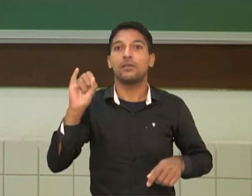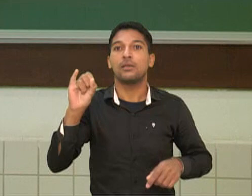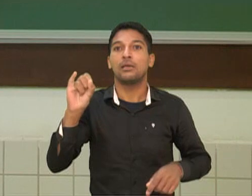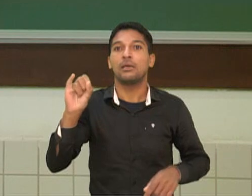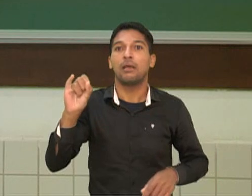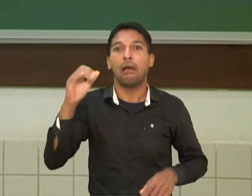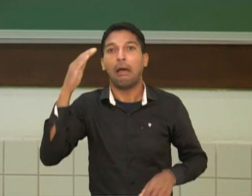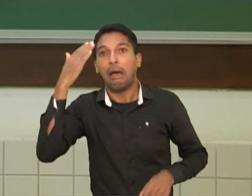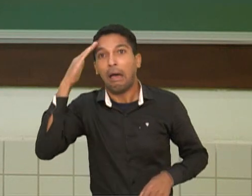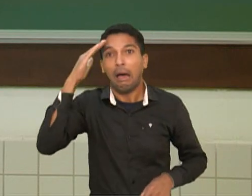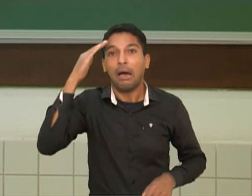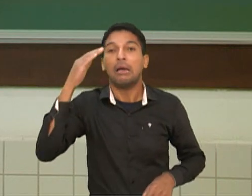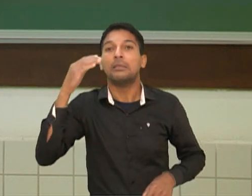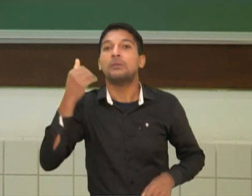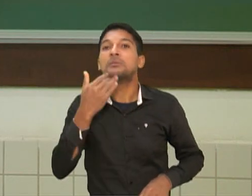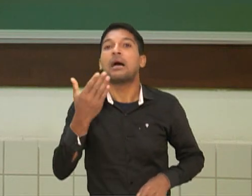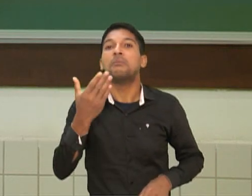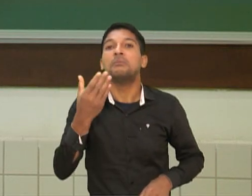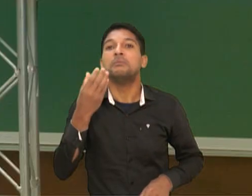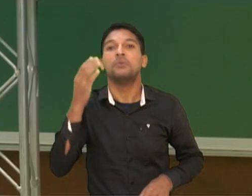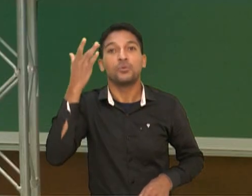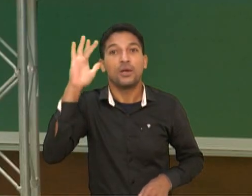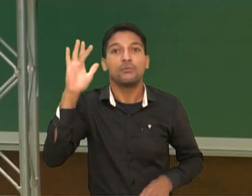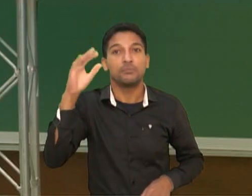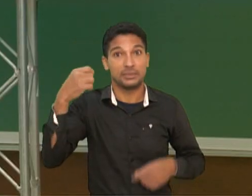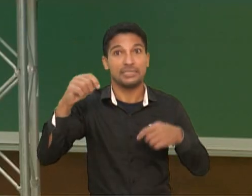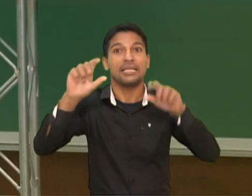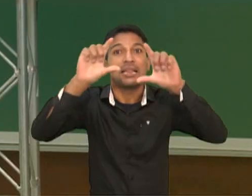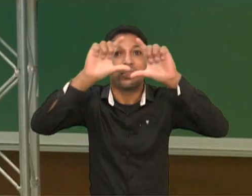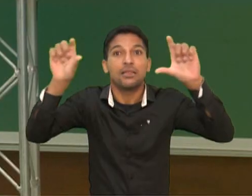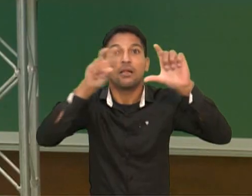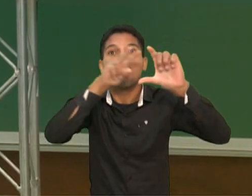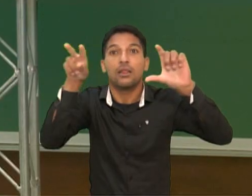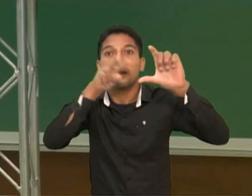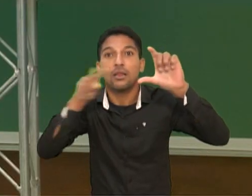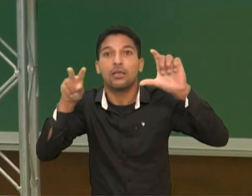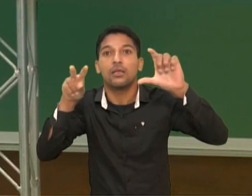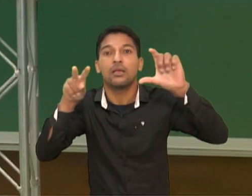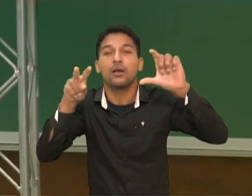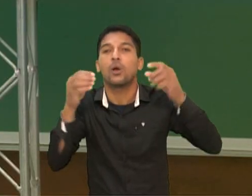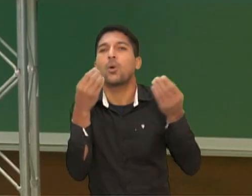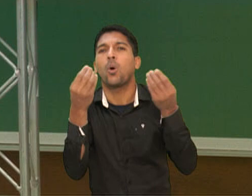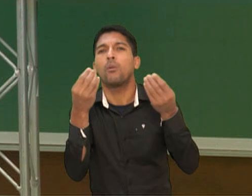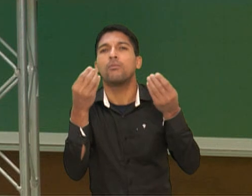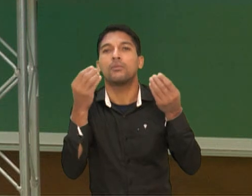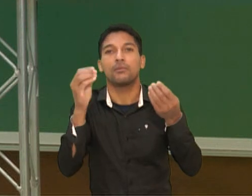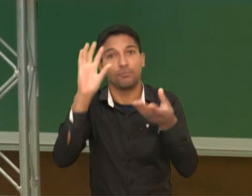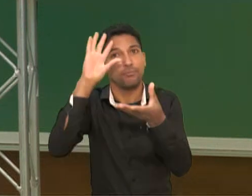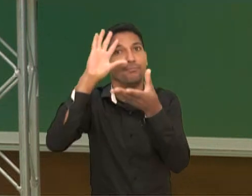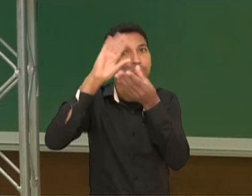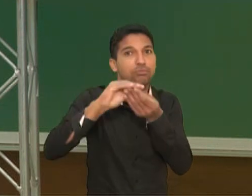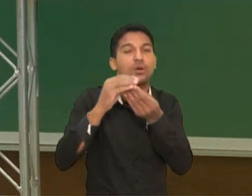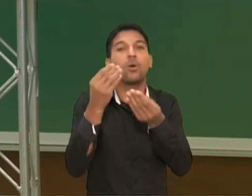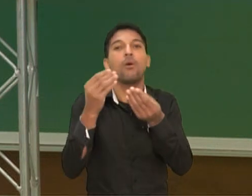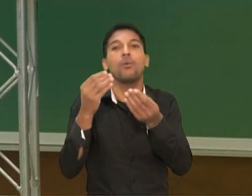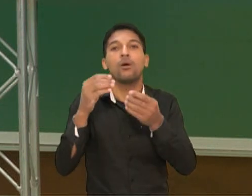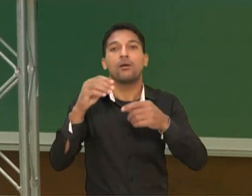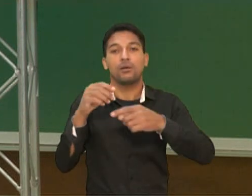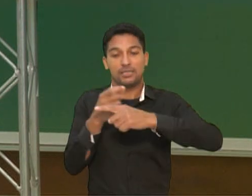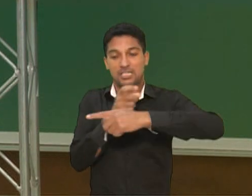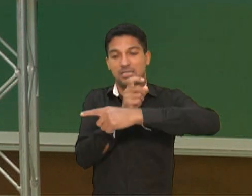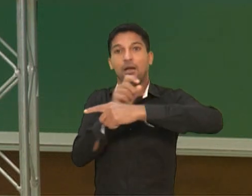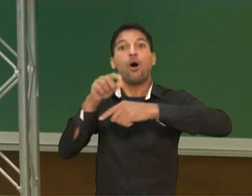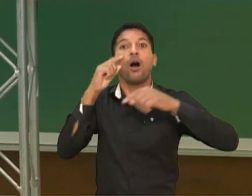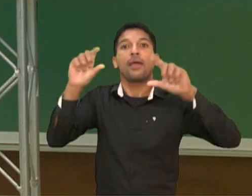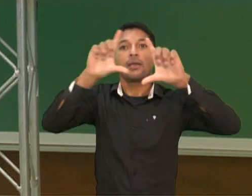Então, a pergunta é a análise desse gráfico, né? Qual que vai ser a posição do gráfico representado pela equação x²